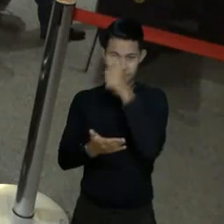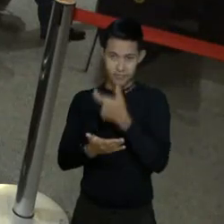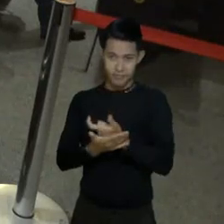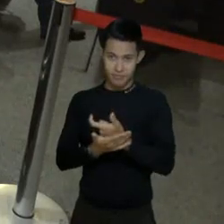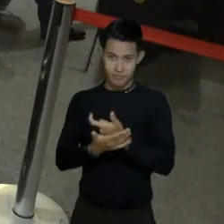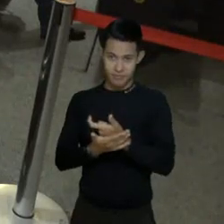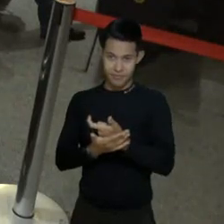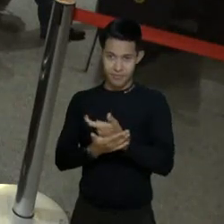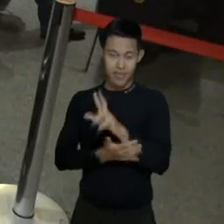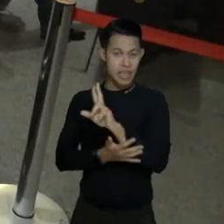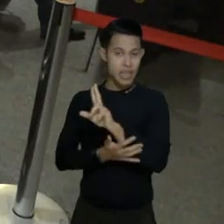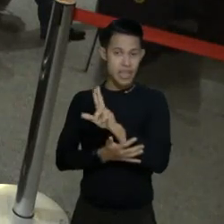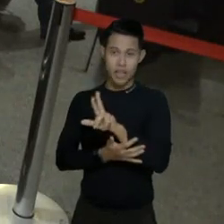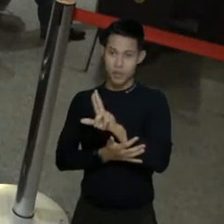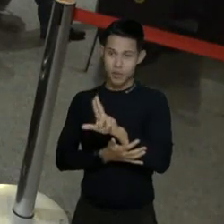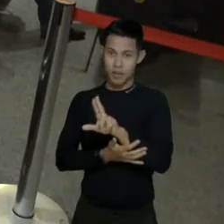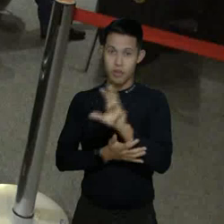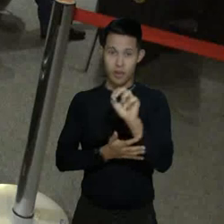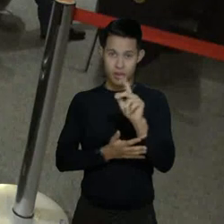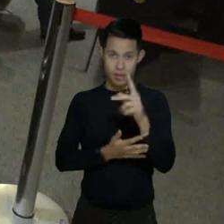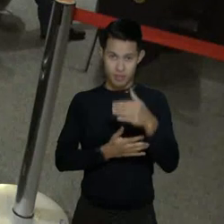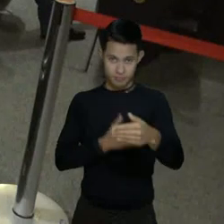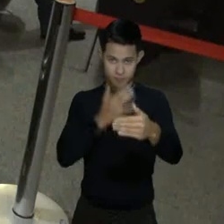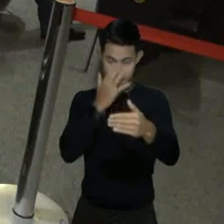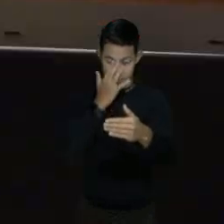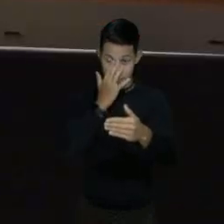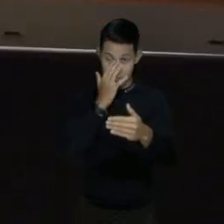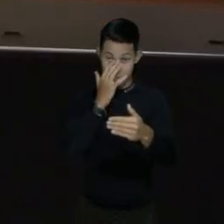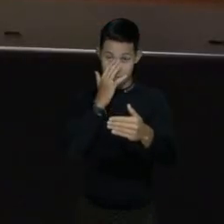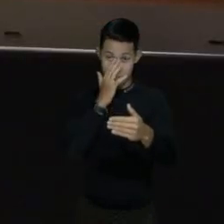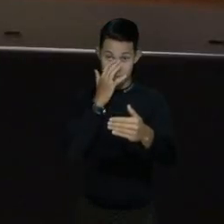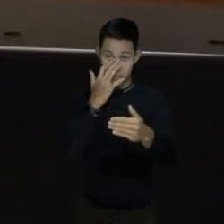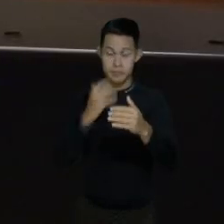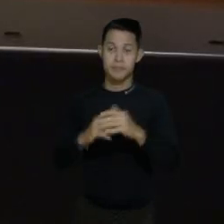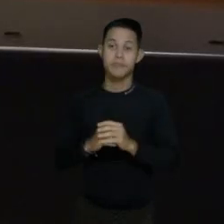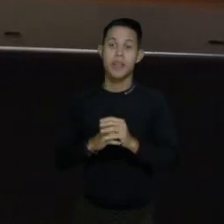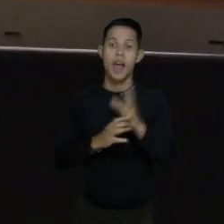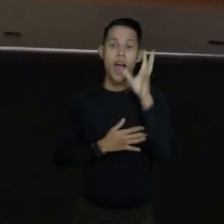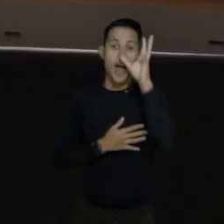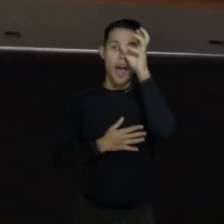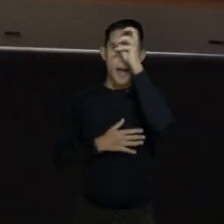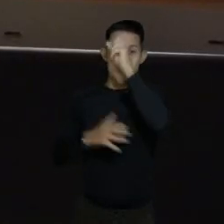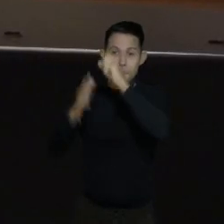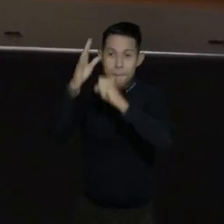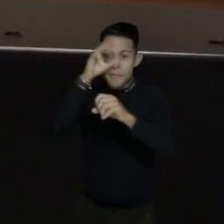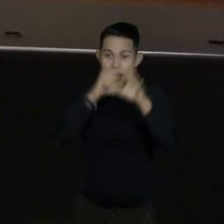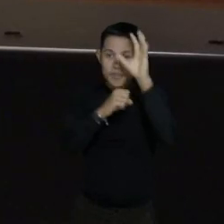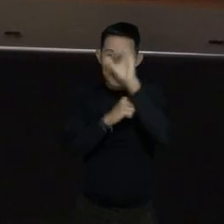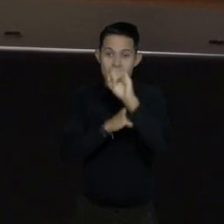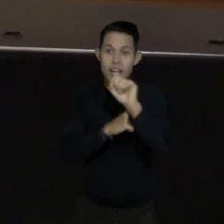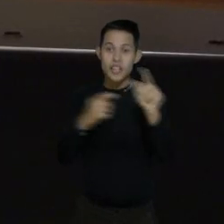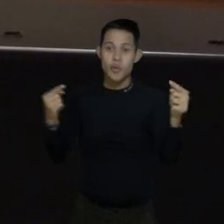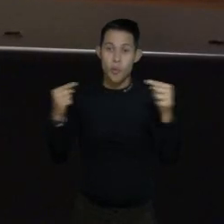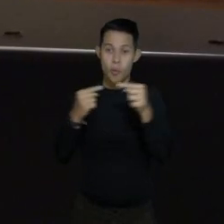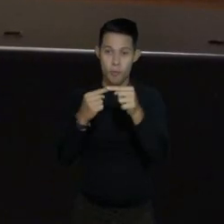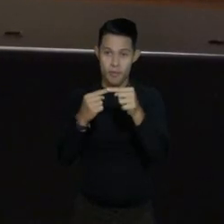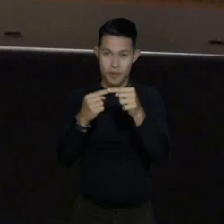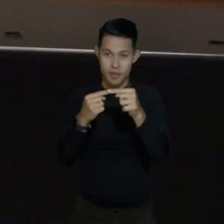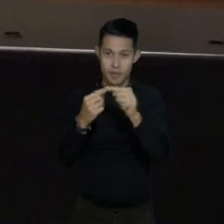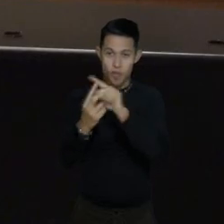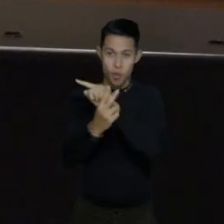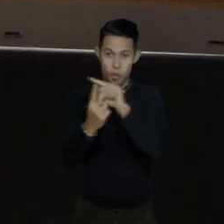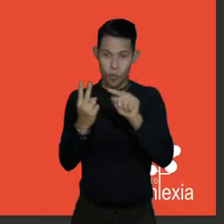né Vamos lá eu trago isso porque aprendizagem ela é uma combinação de duas coisas